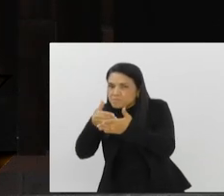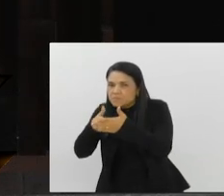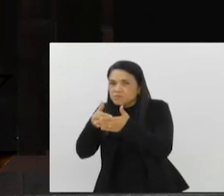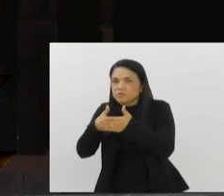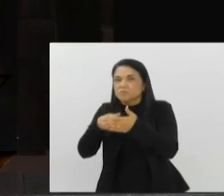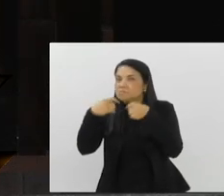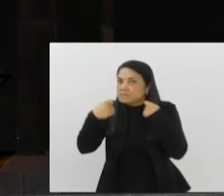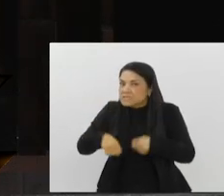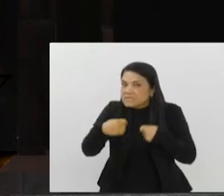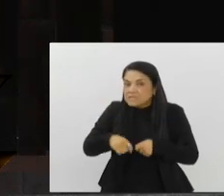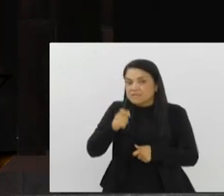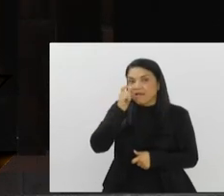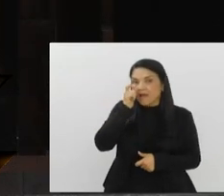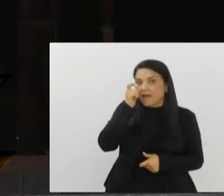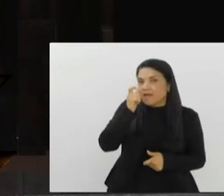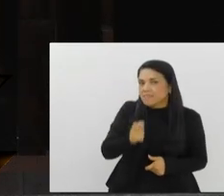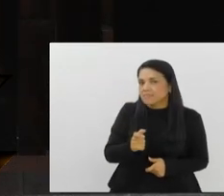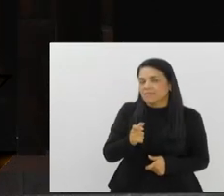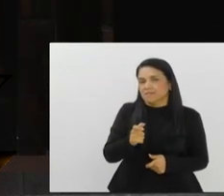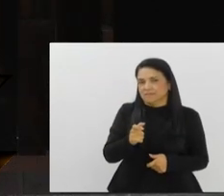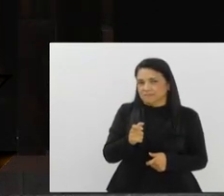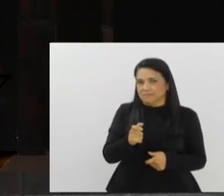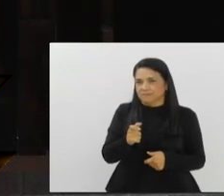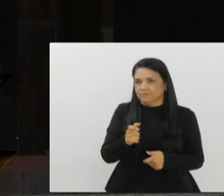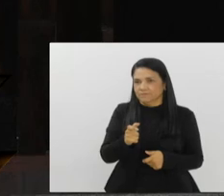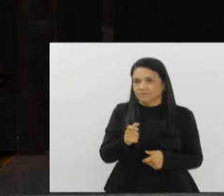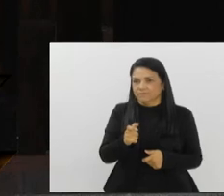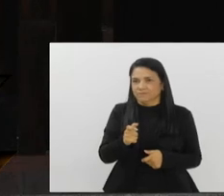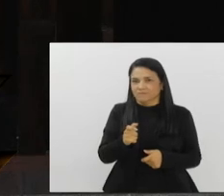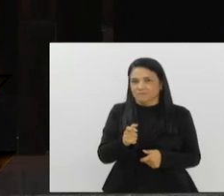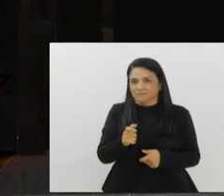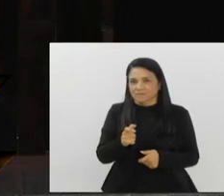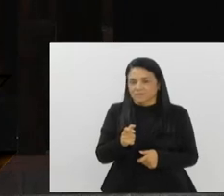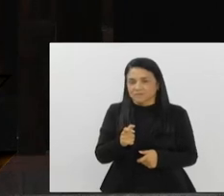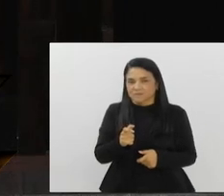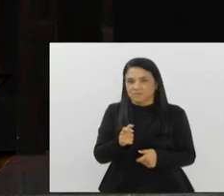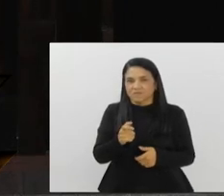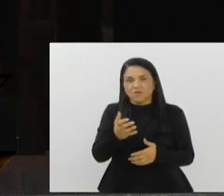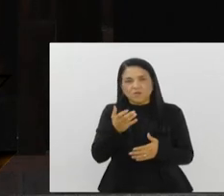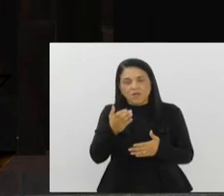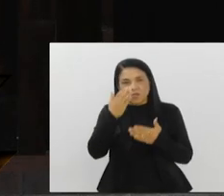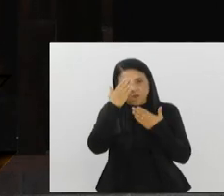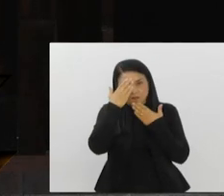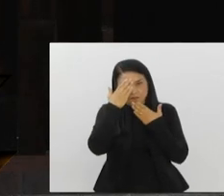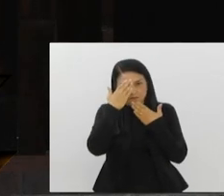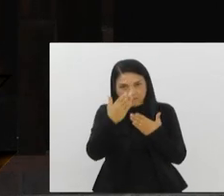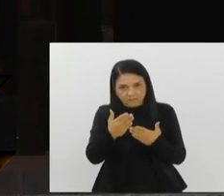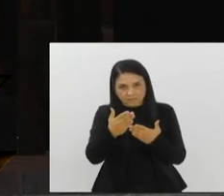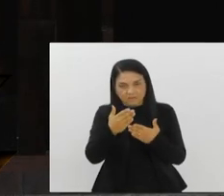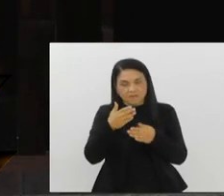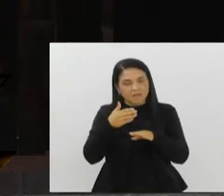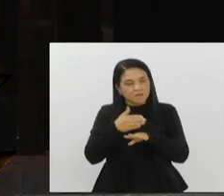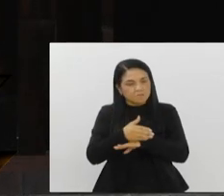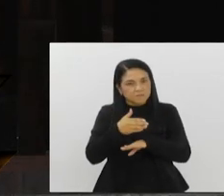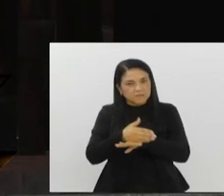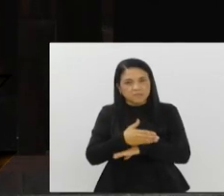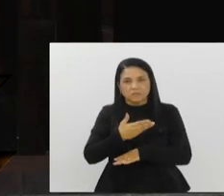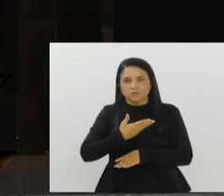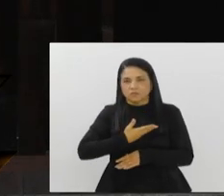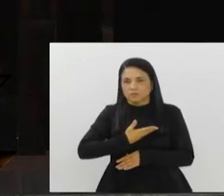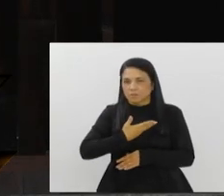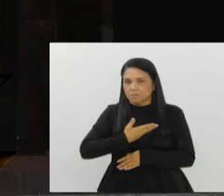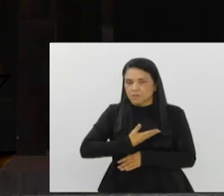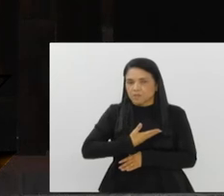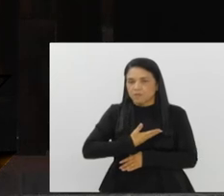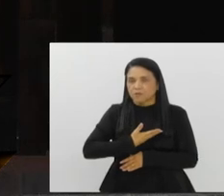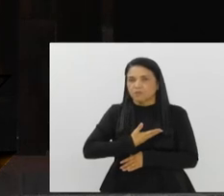atento Então eu queria agradecer agradecer a presença dos amigos do Álvaro quitão do ton do